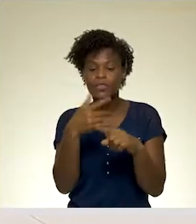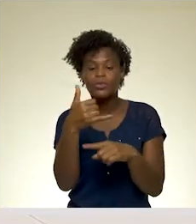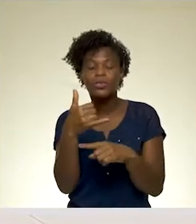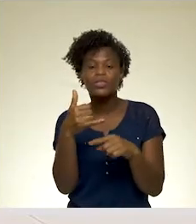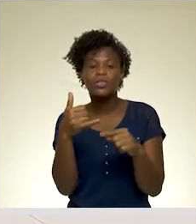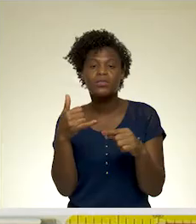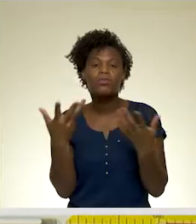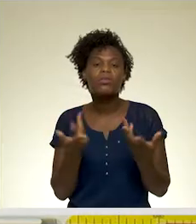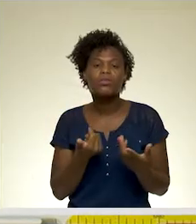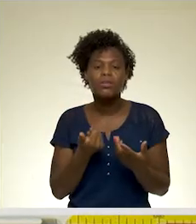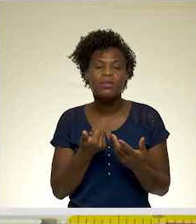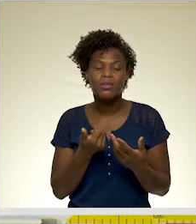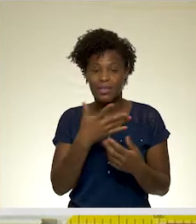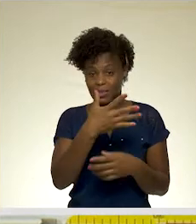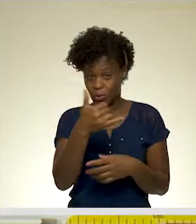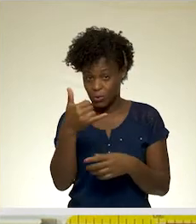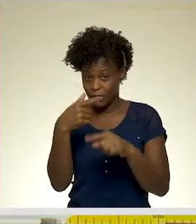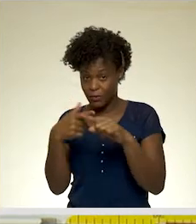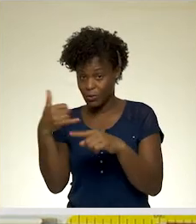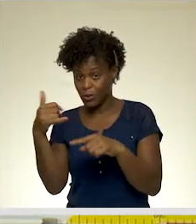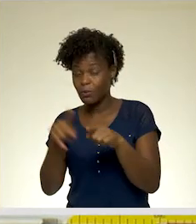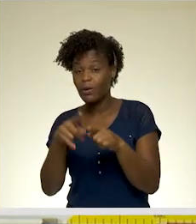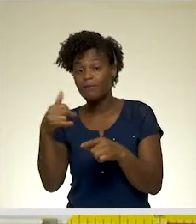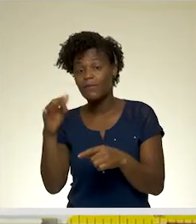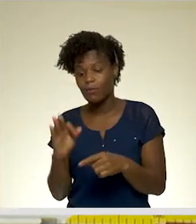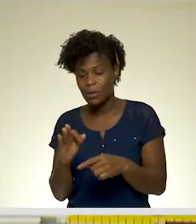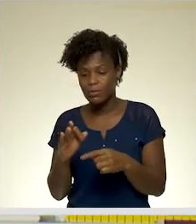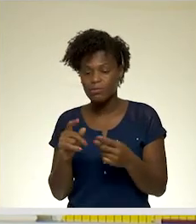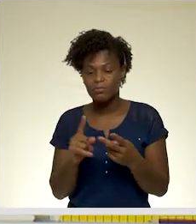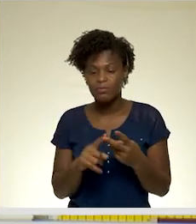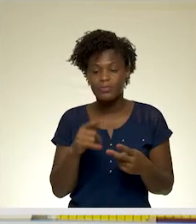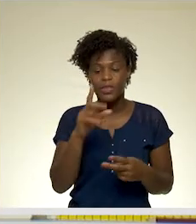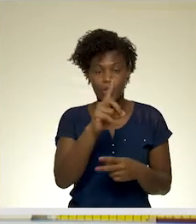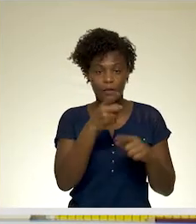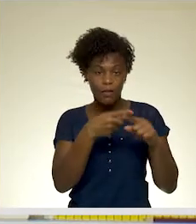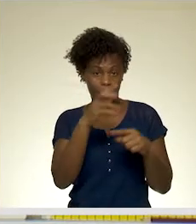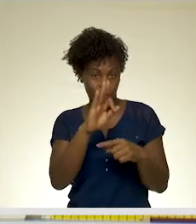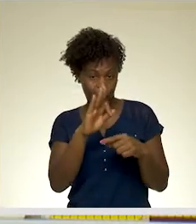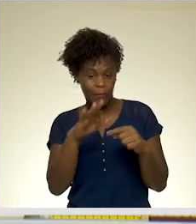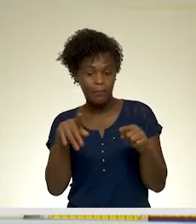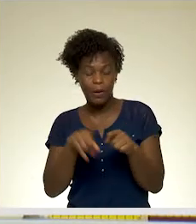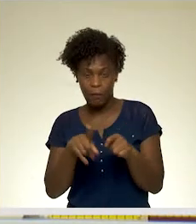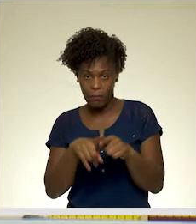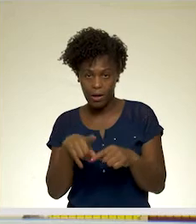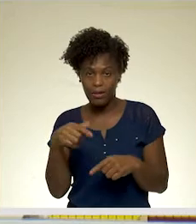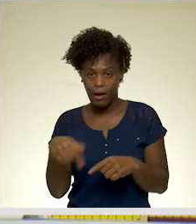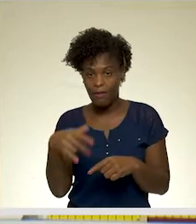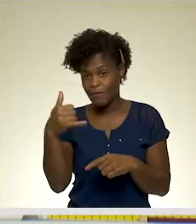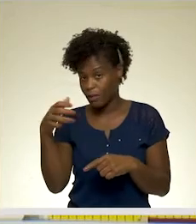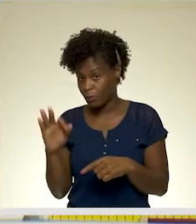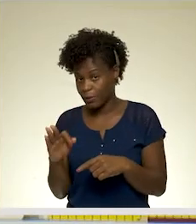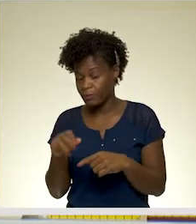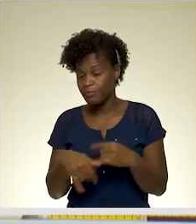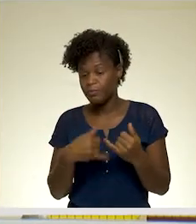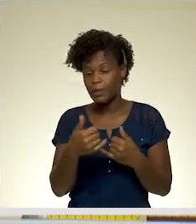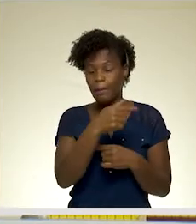2 dá 24. 6 vezes 4 dá